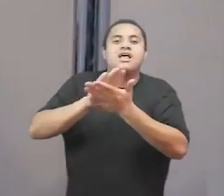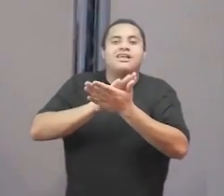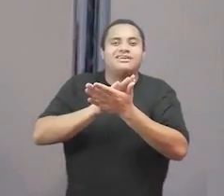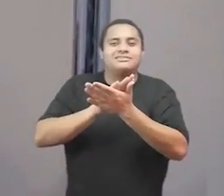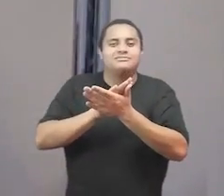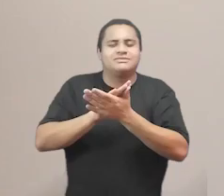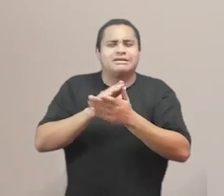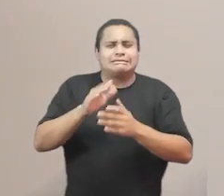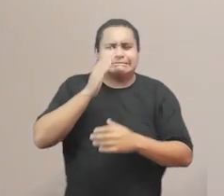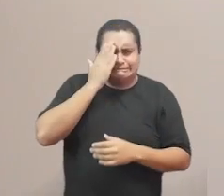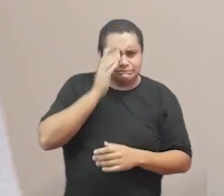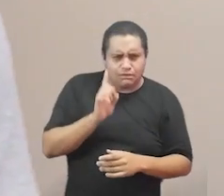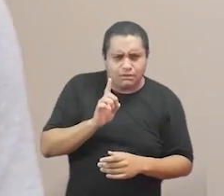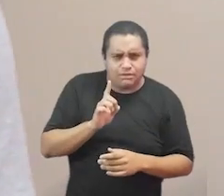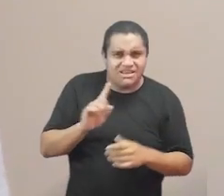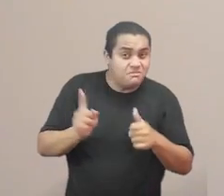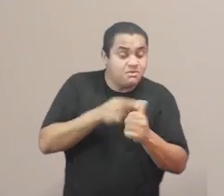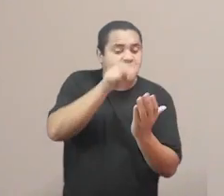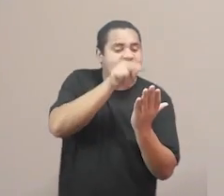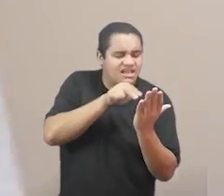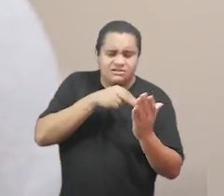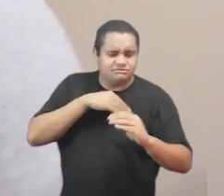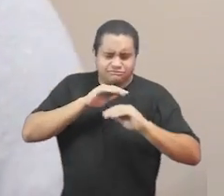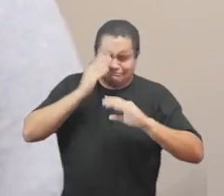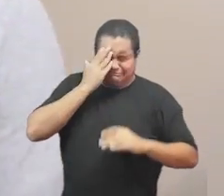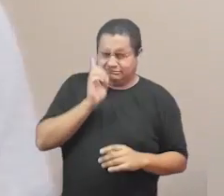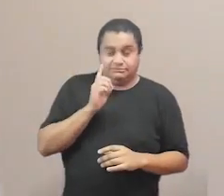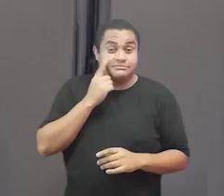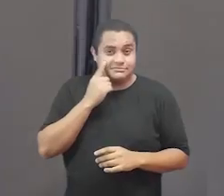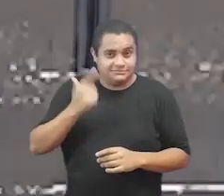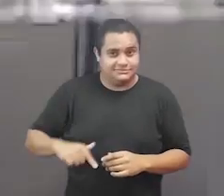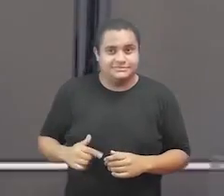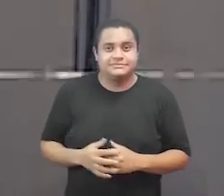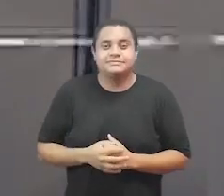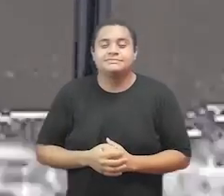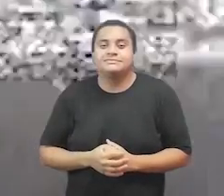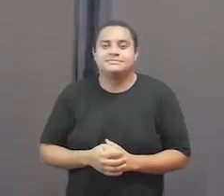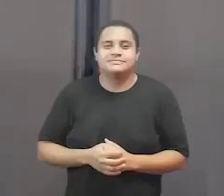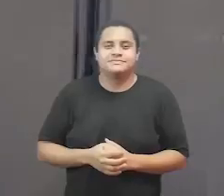foi. Entendeu? Não, também não, é a primeira vez que eu li, tá? Então vamos reler.